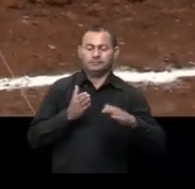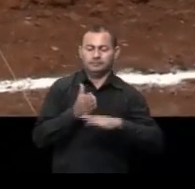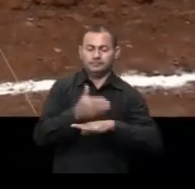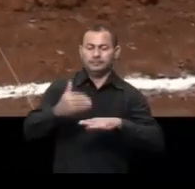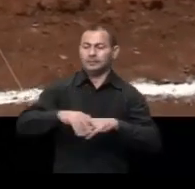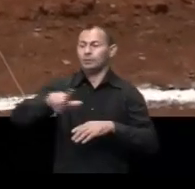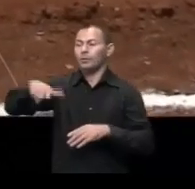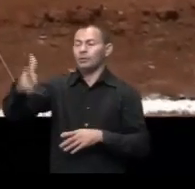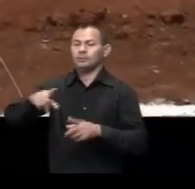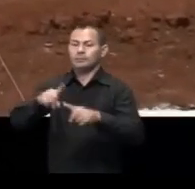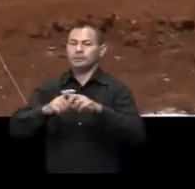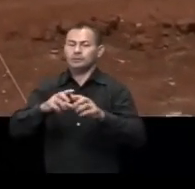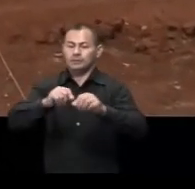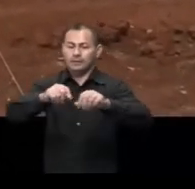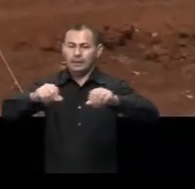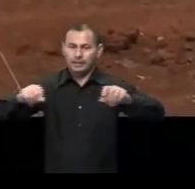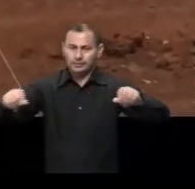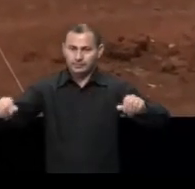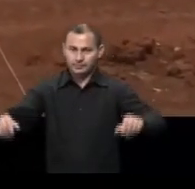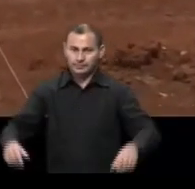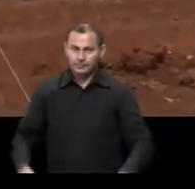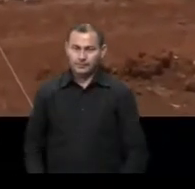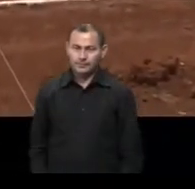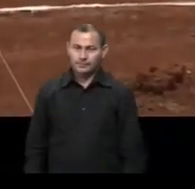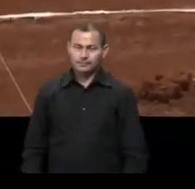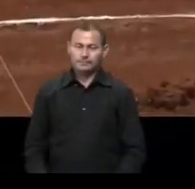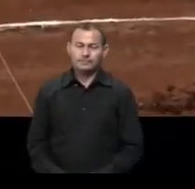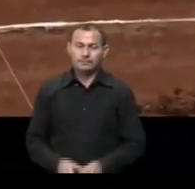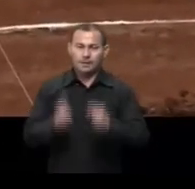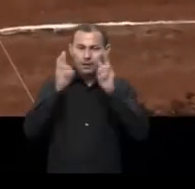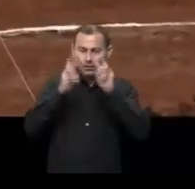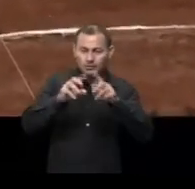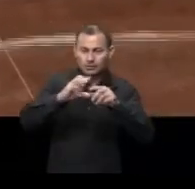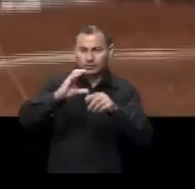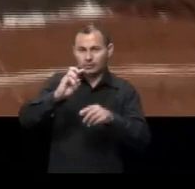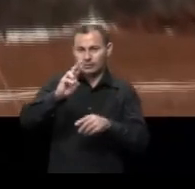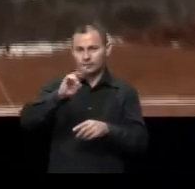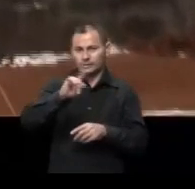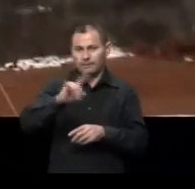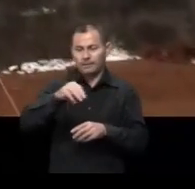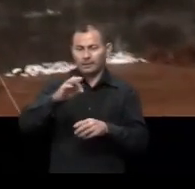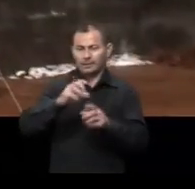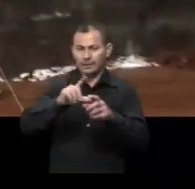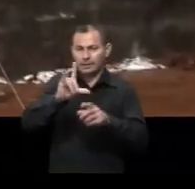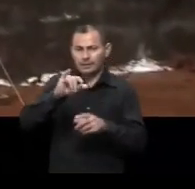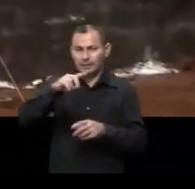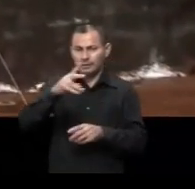cruzamento do outro lado do terreno. Olha lá o cruzamento das linhas.